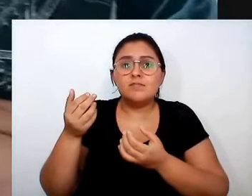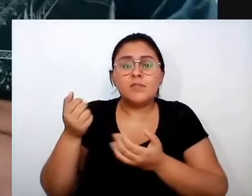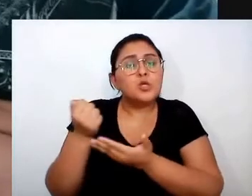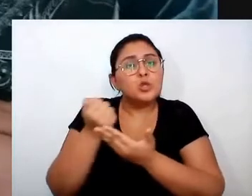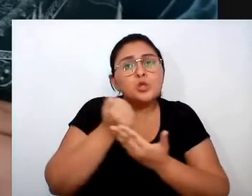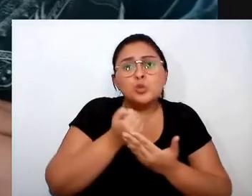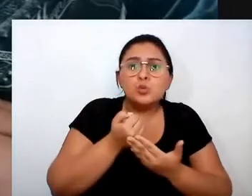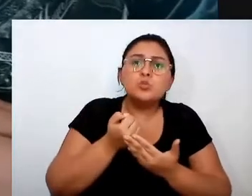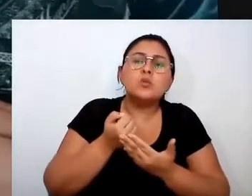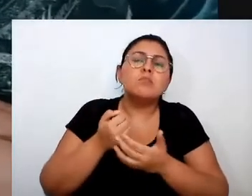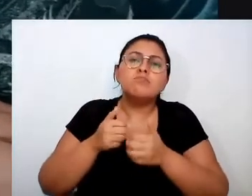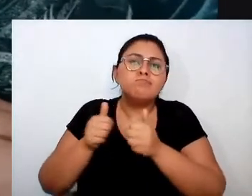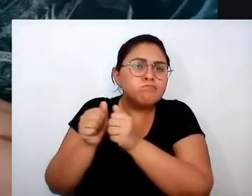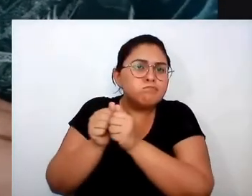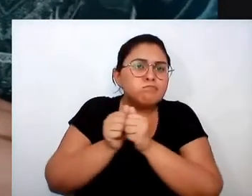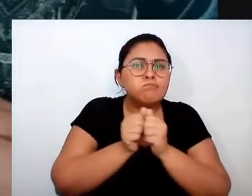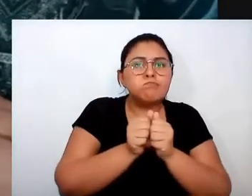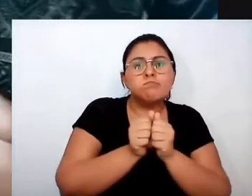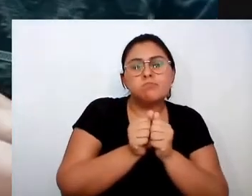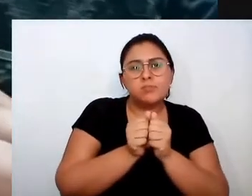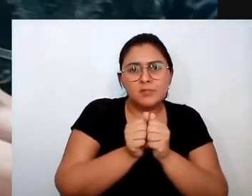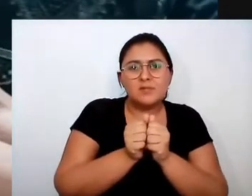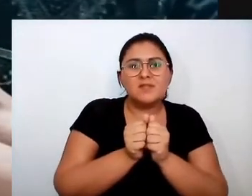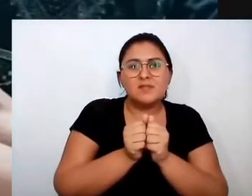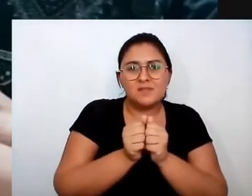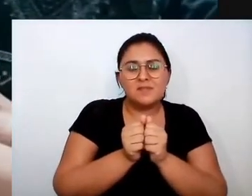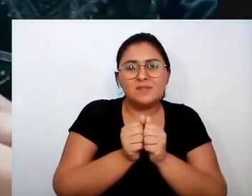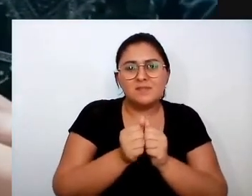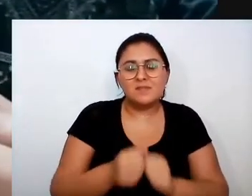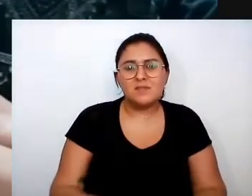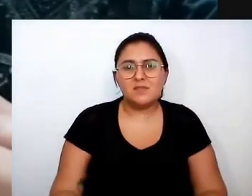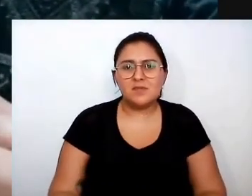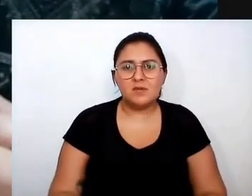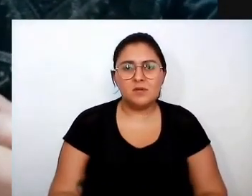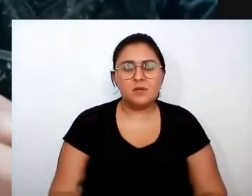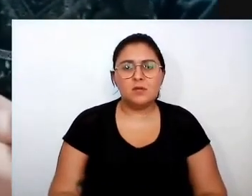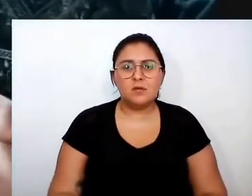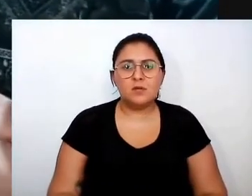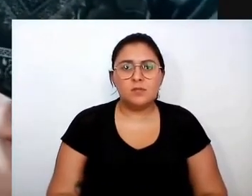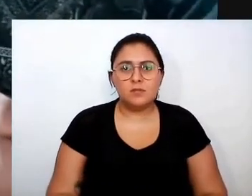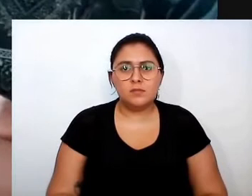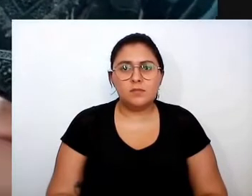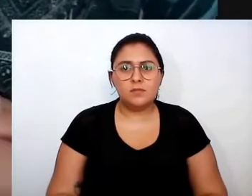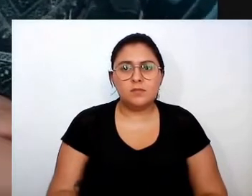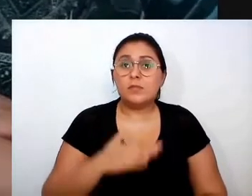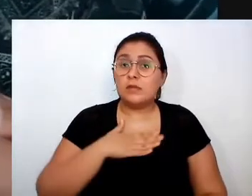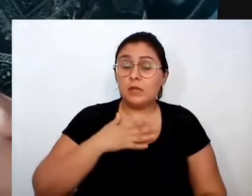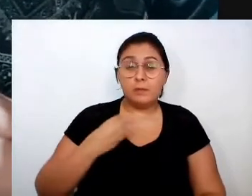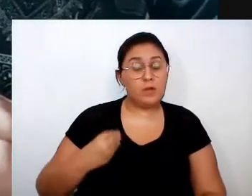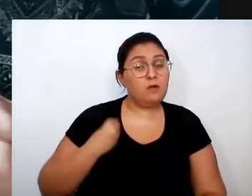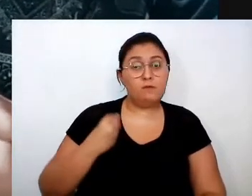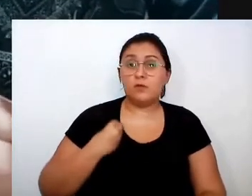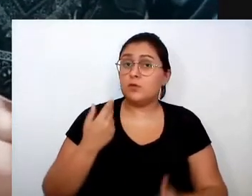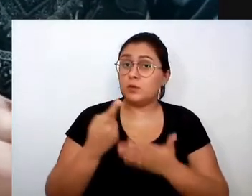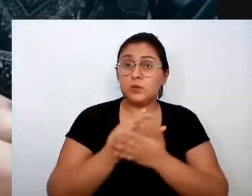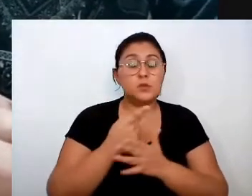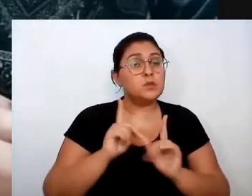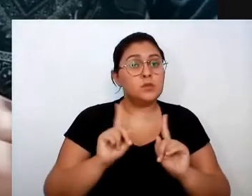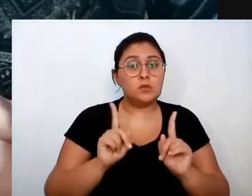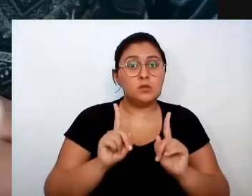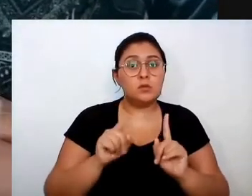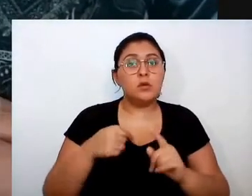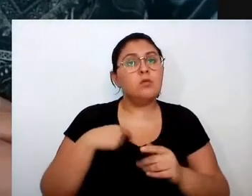é um grande problema. E no meu caso, eu não tive muito. Não tive esses problemas. Né? Eu consegui vencer essa barreira,